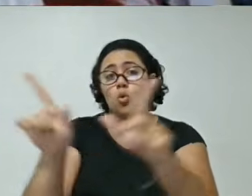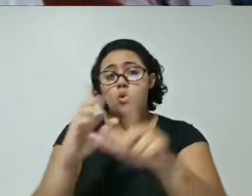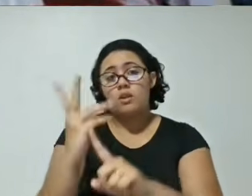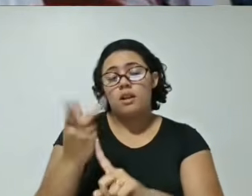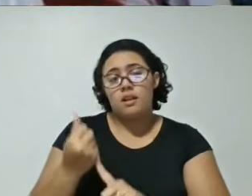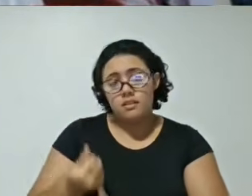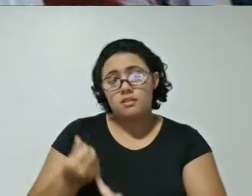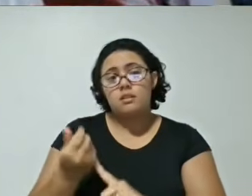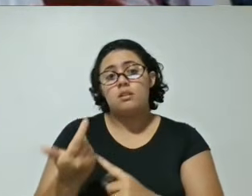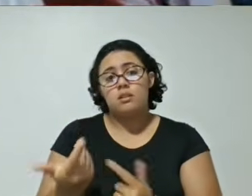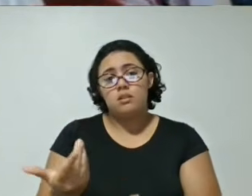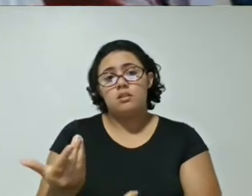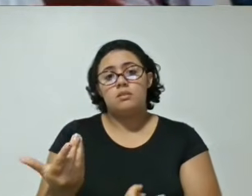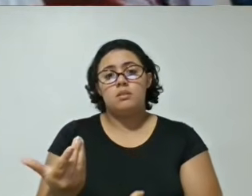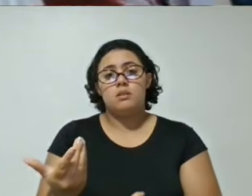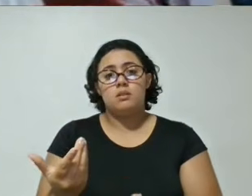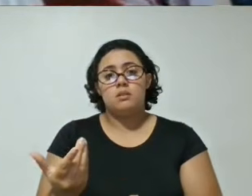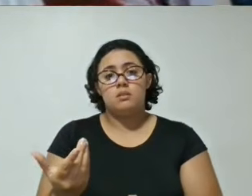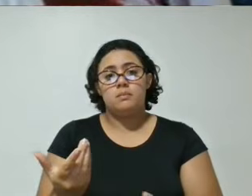né?